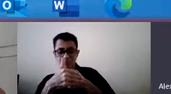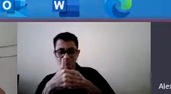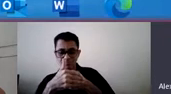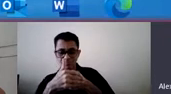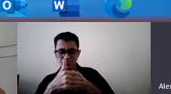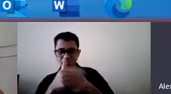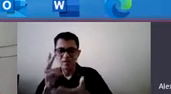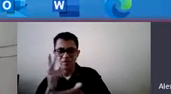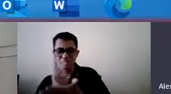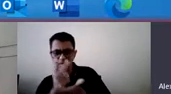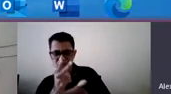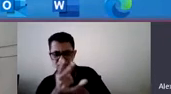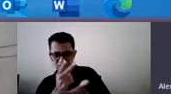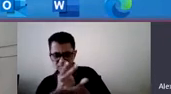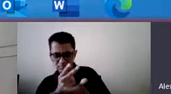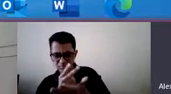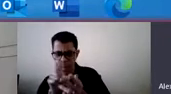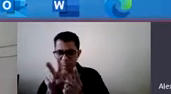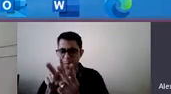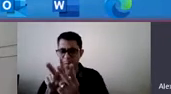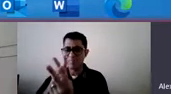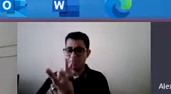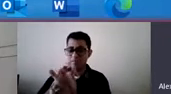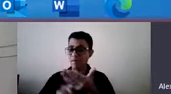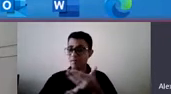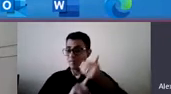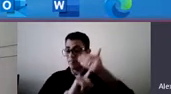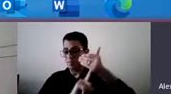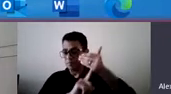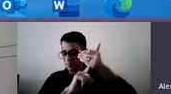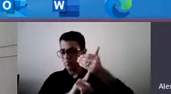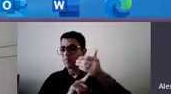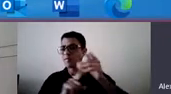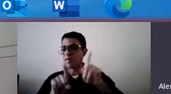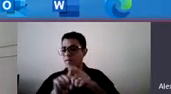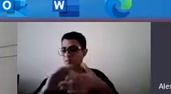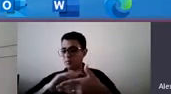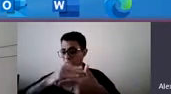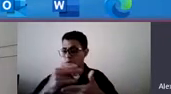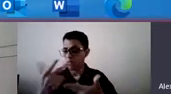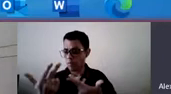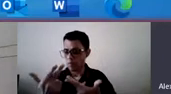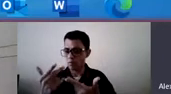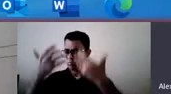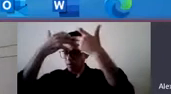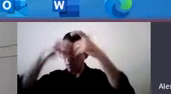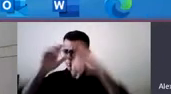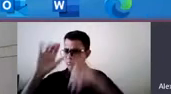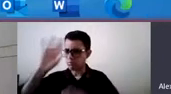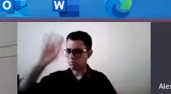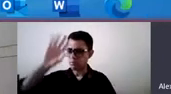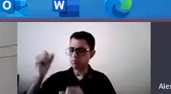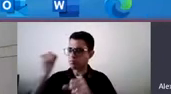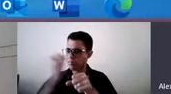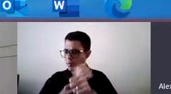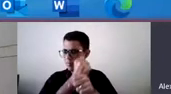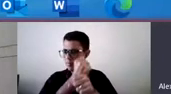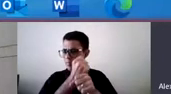com os mesmos recursos que a gente está usando tecnológico, mas com as nossas mentes brilhantes, conseguimos construir